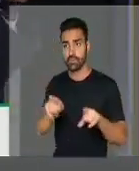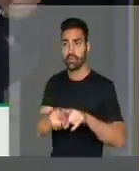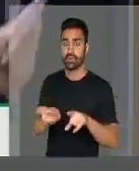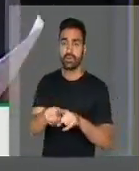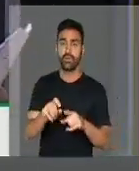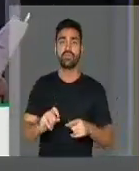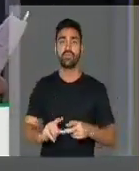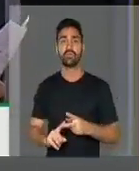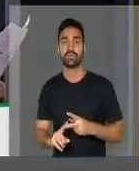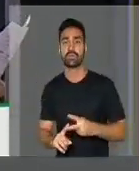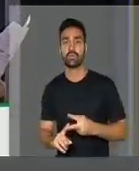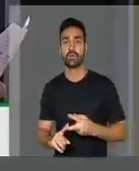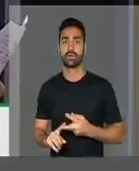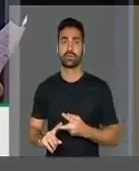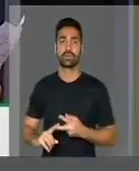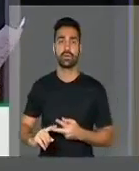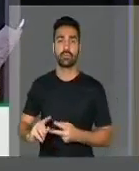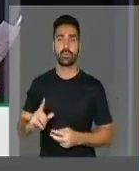Dom Zico,